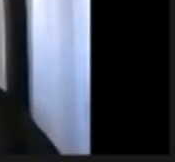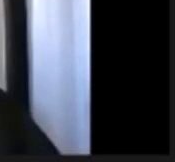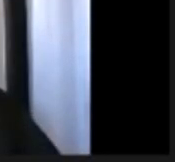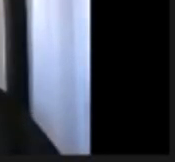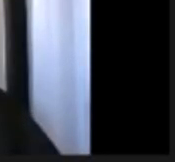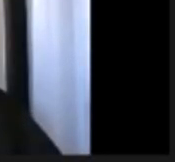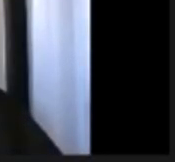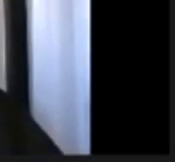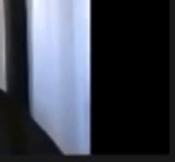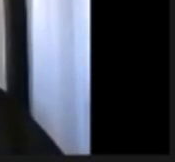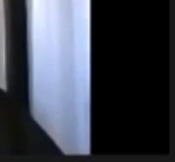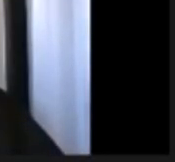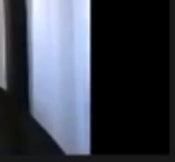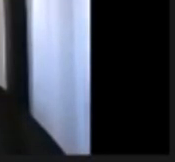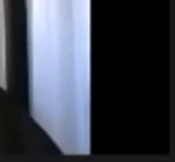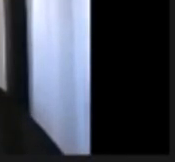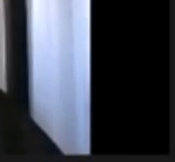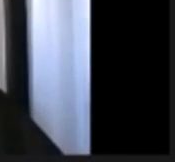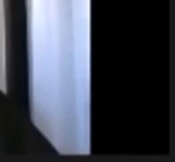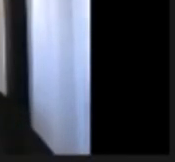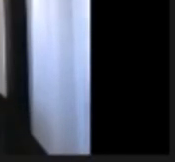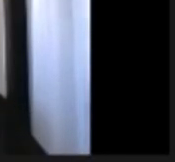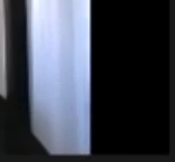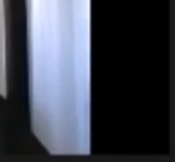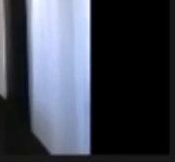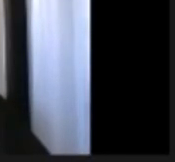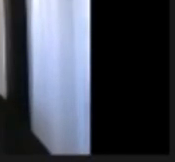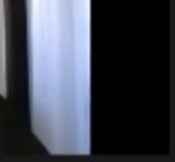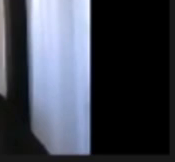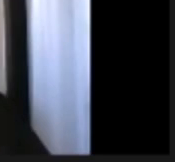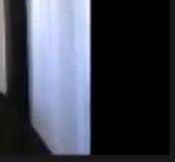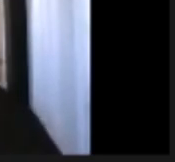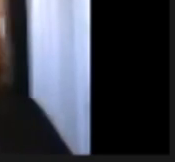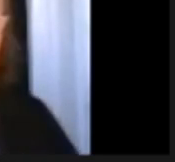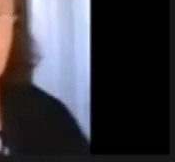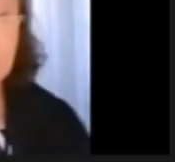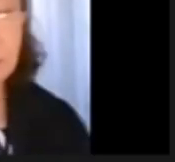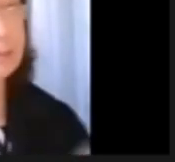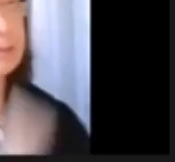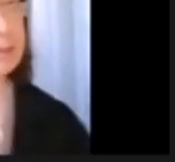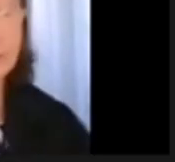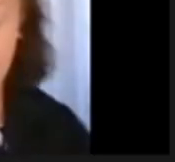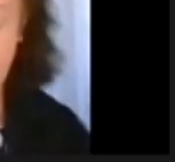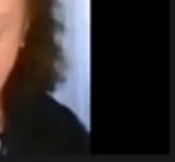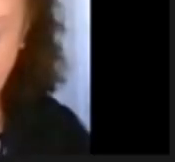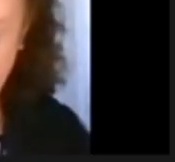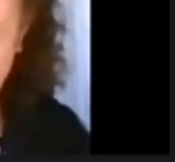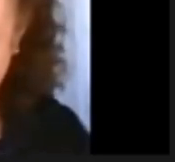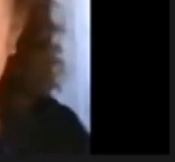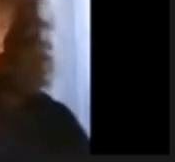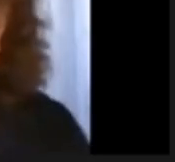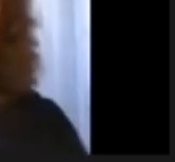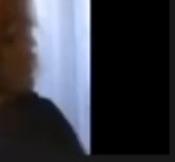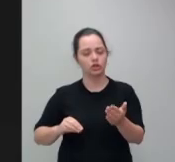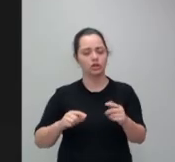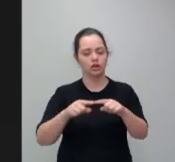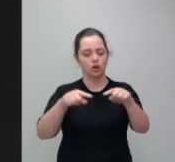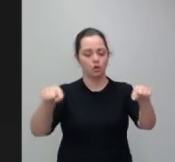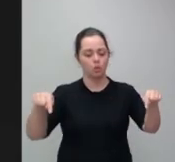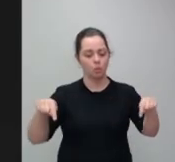Tarso sanseverino explica o que nesse caso é preciso aplicar a lei do sistema de financiamento imobiliário que preveu o